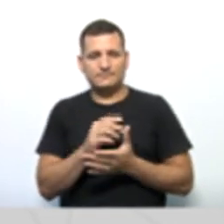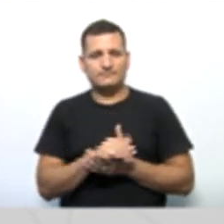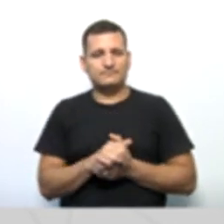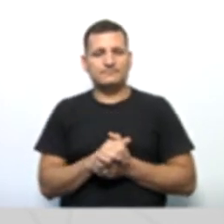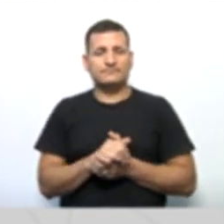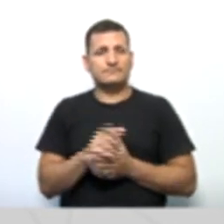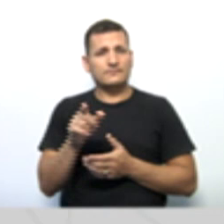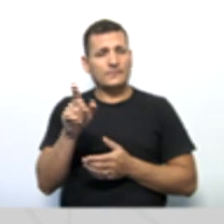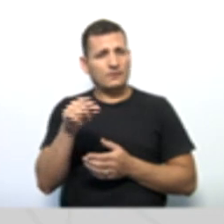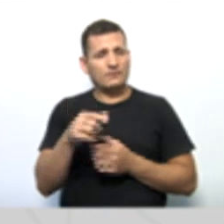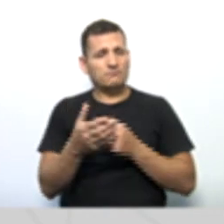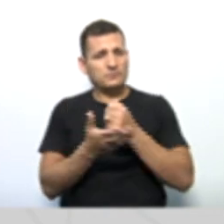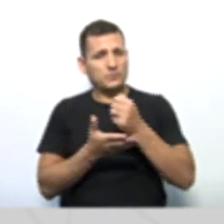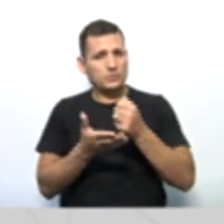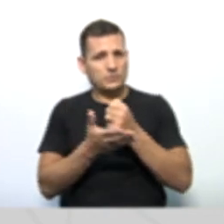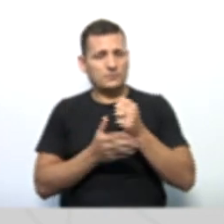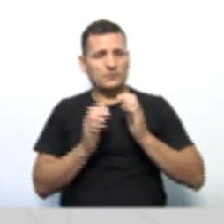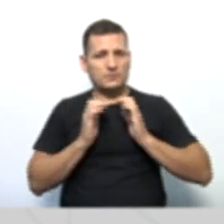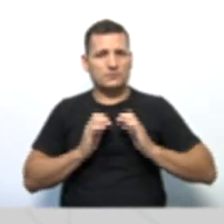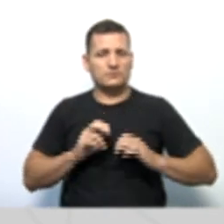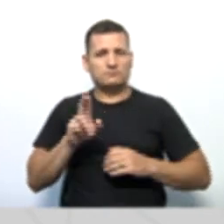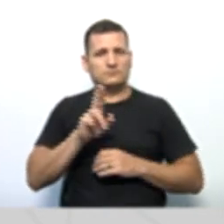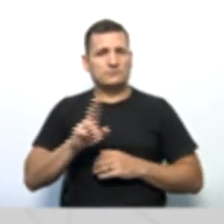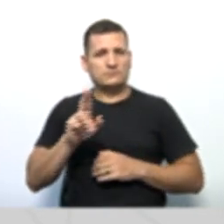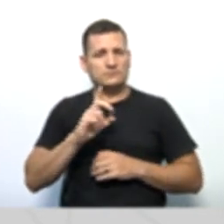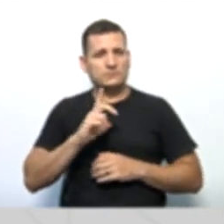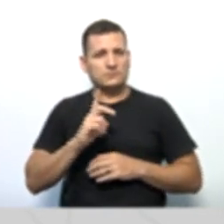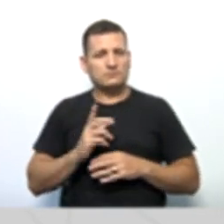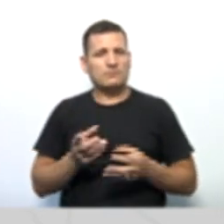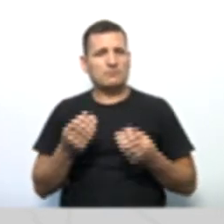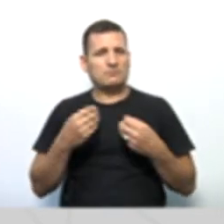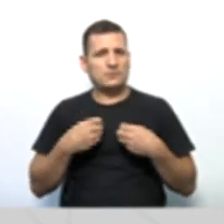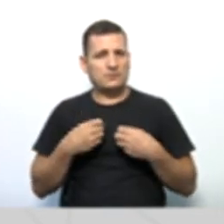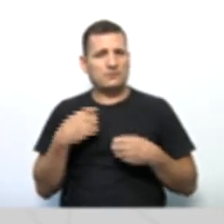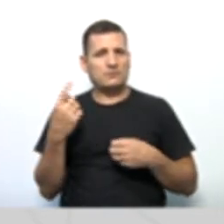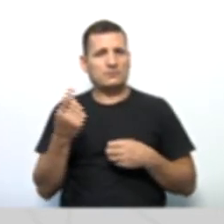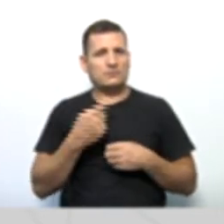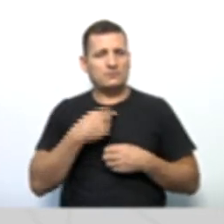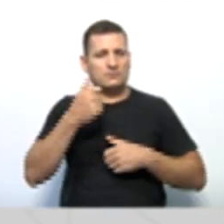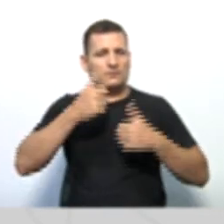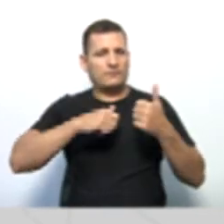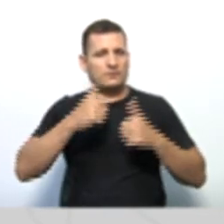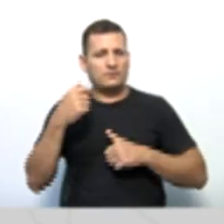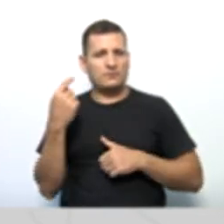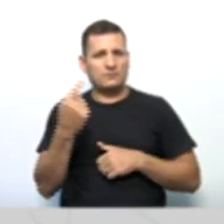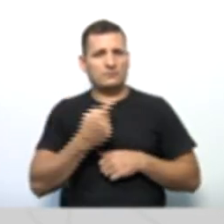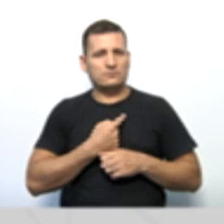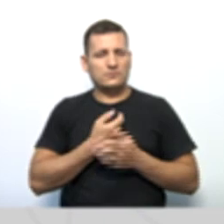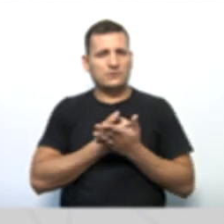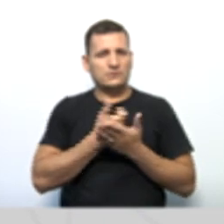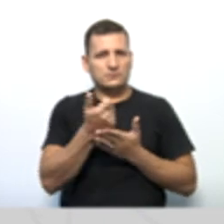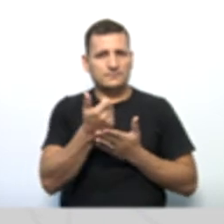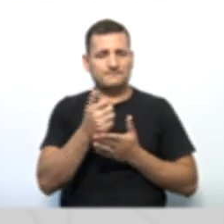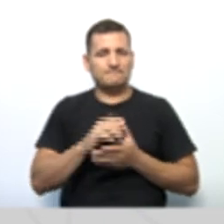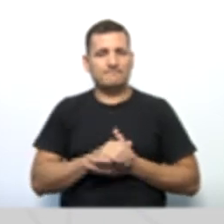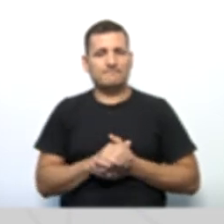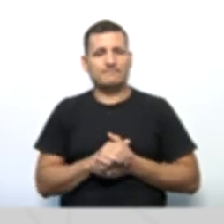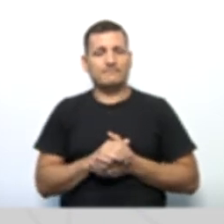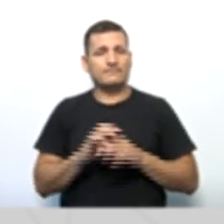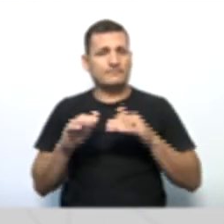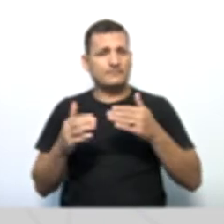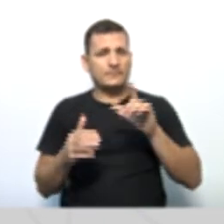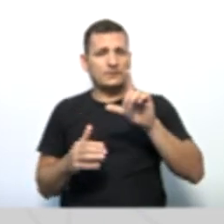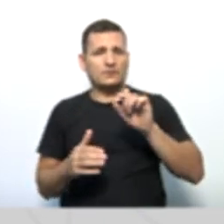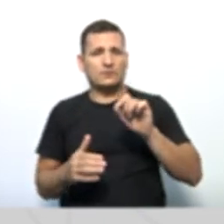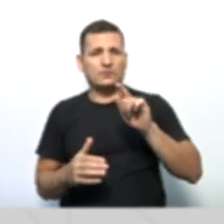uma boa base que o utilitarismo dá para a gente analisar e avaliar nossas ações. Então, a lógica é,